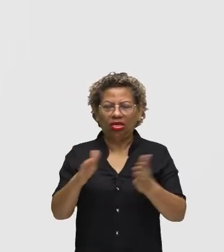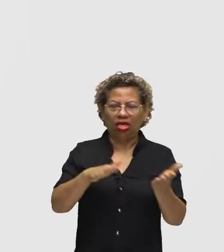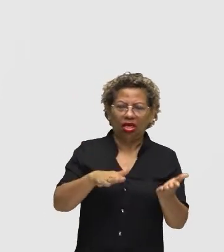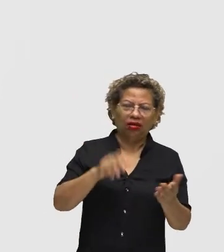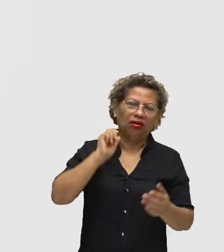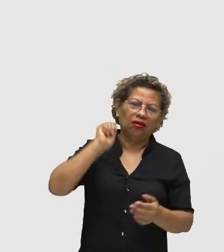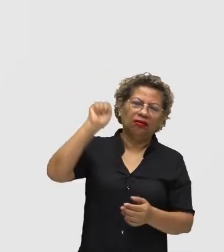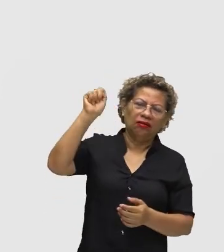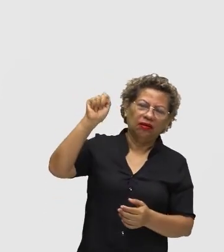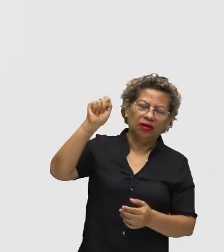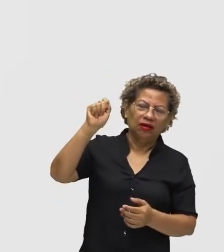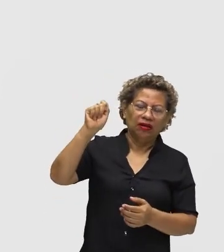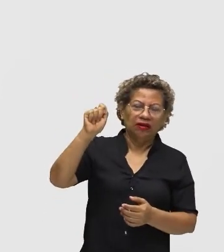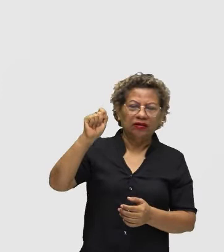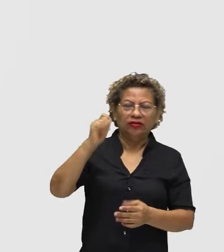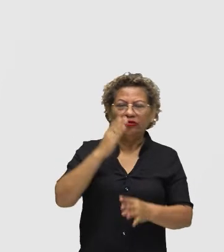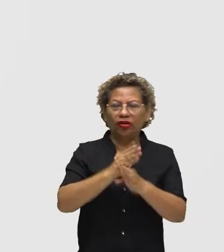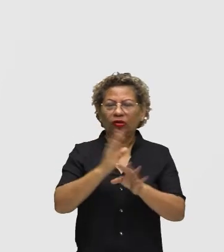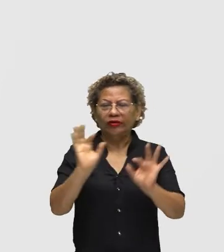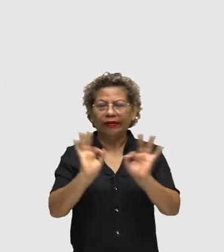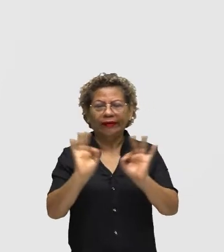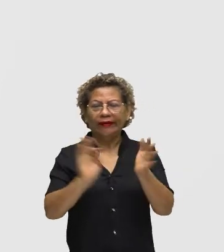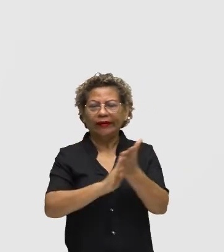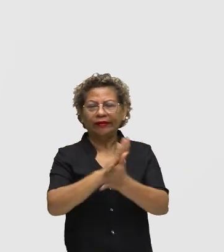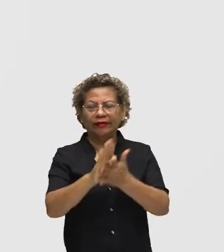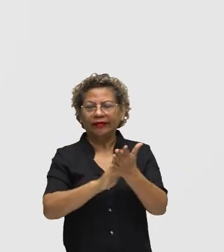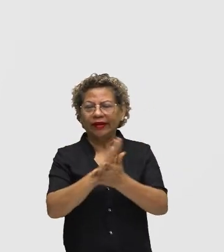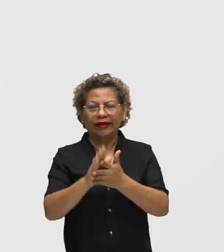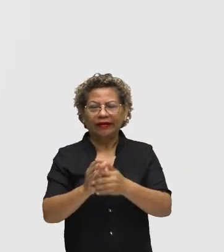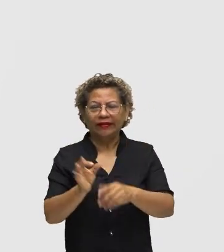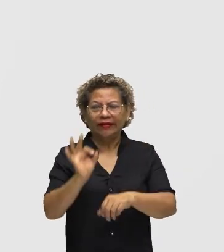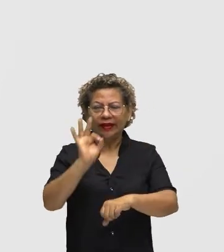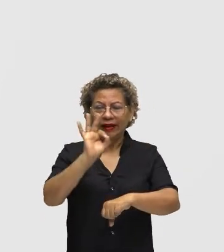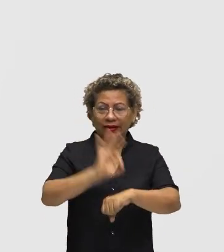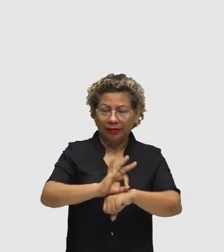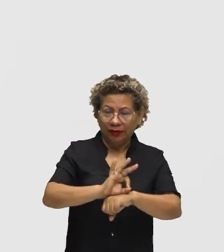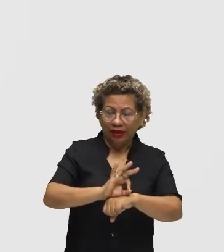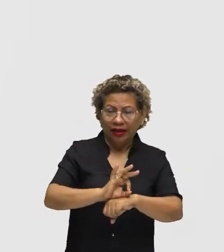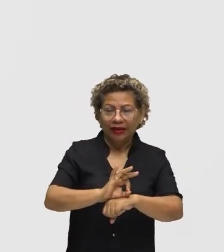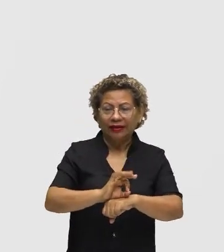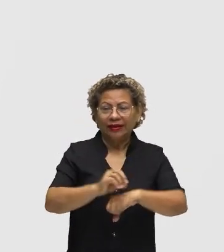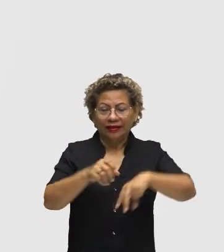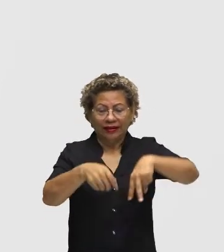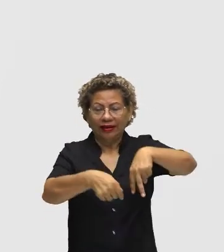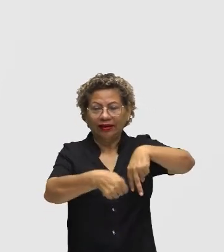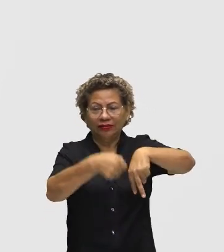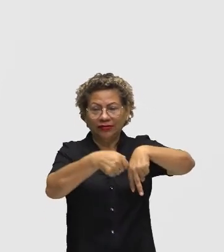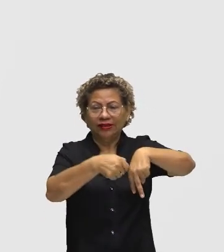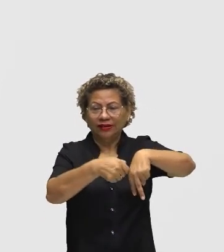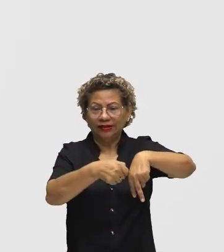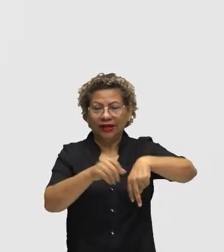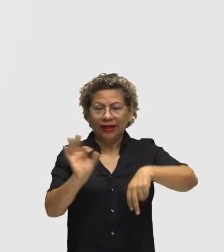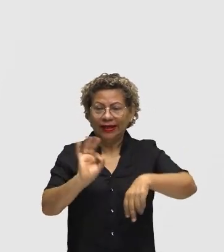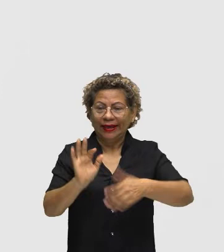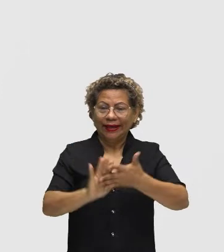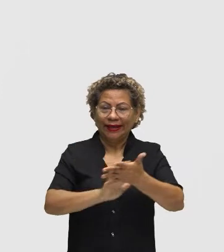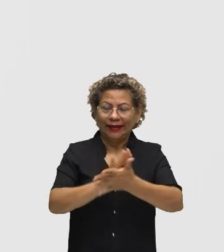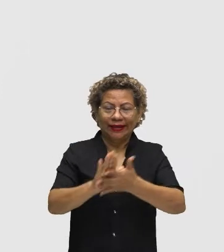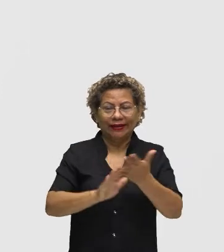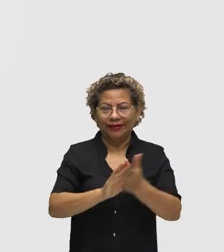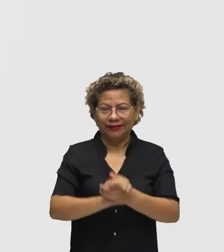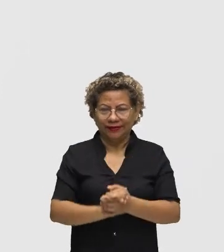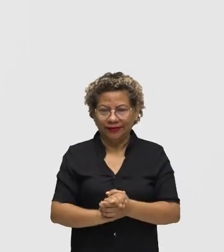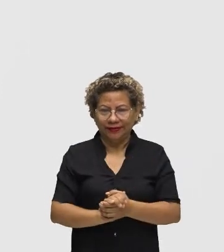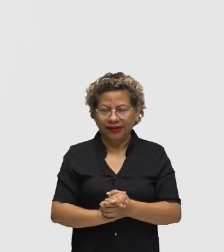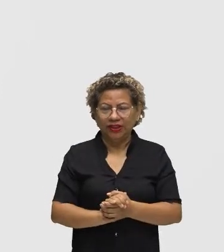sem as moedas e sem os sapatos, né? No caso aí suas botas, sapatos, enfim. E como nunca se achou